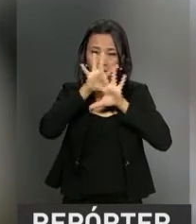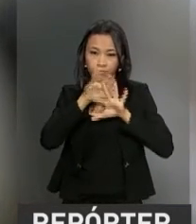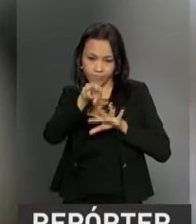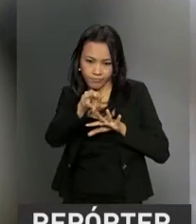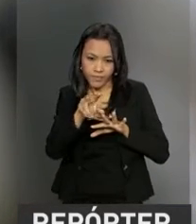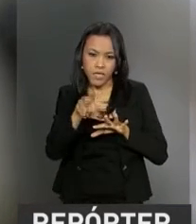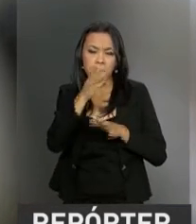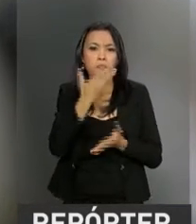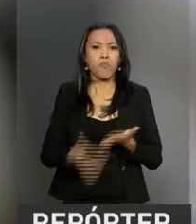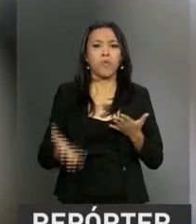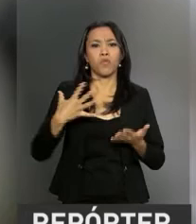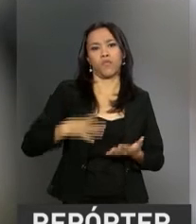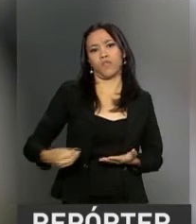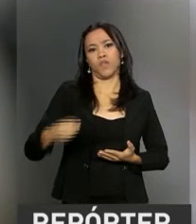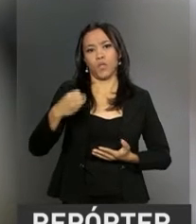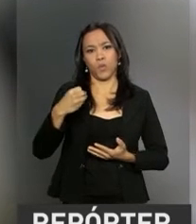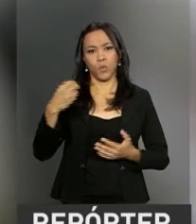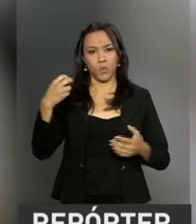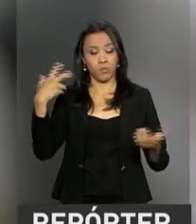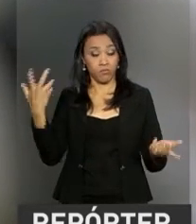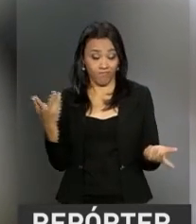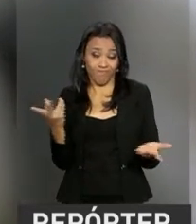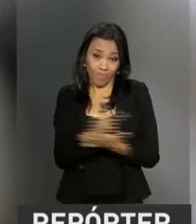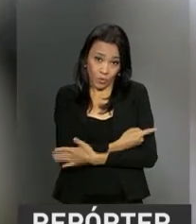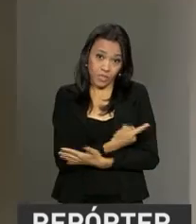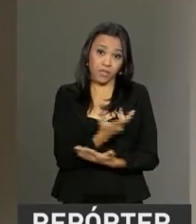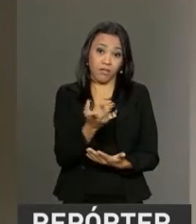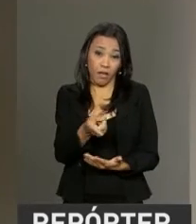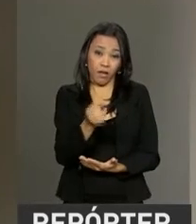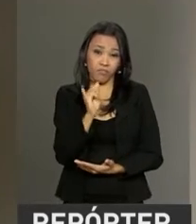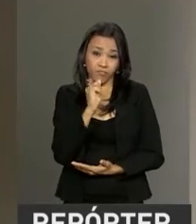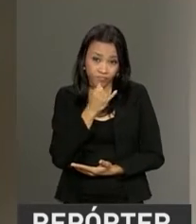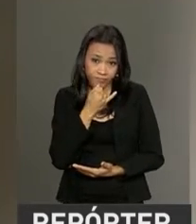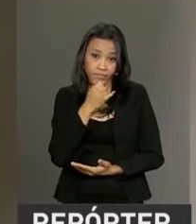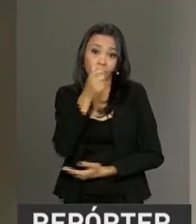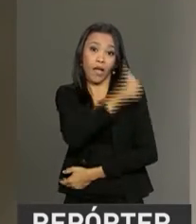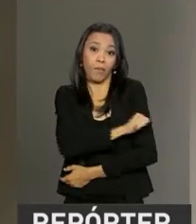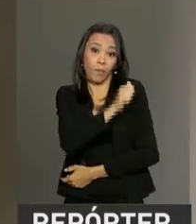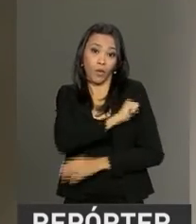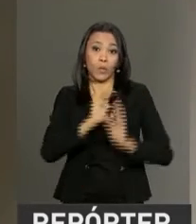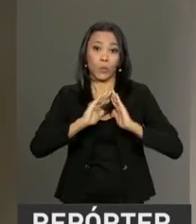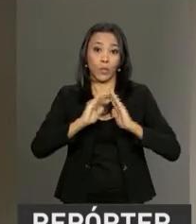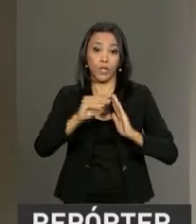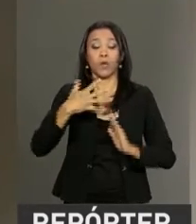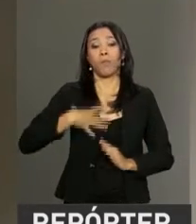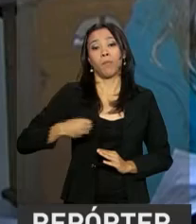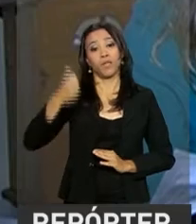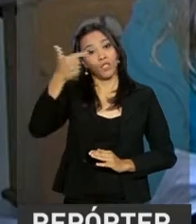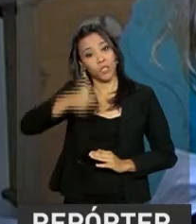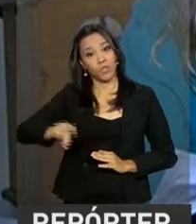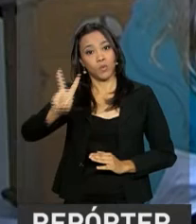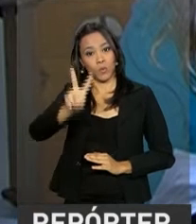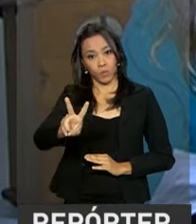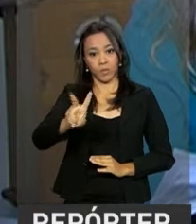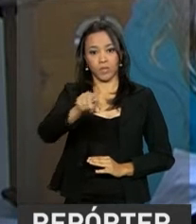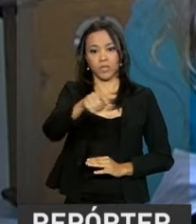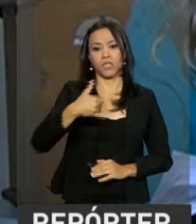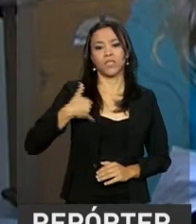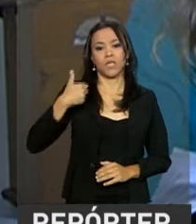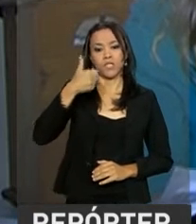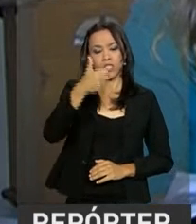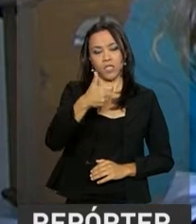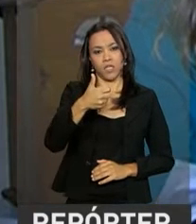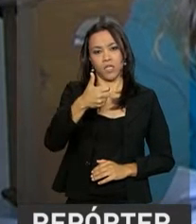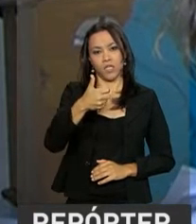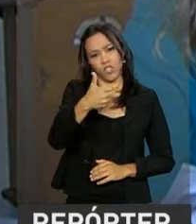perder o filho em um acidente, tudo perdeu a cor para esta carioca, mãe de outras duas crianças. Ele tinha 23